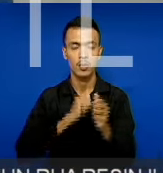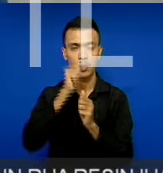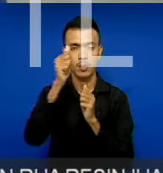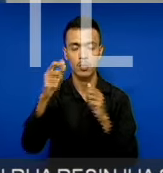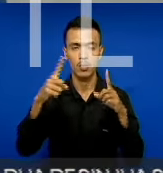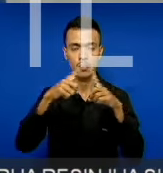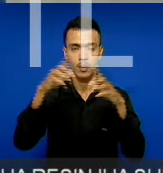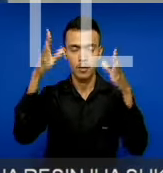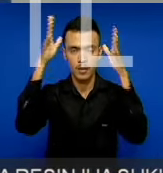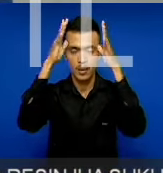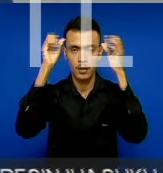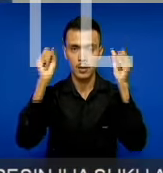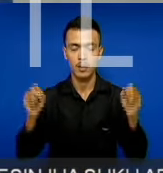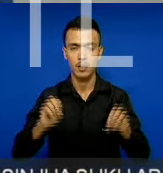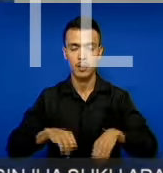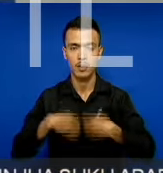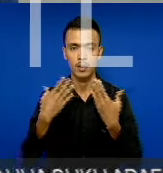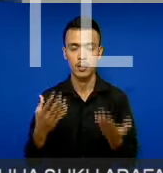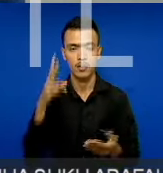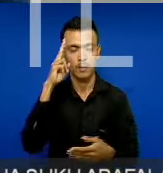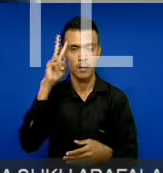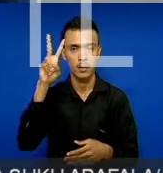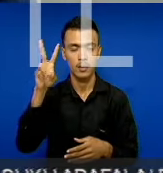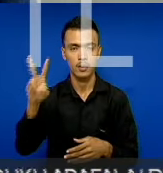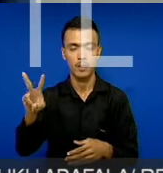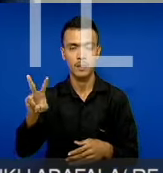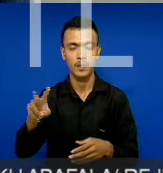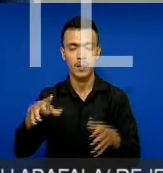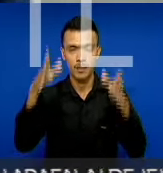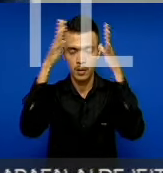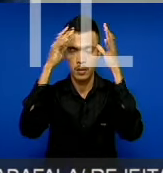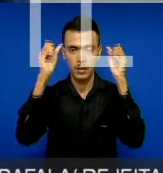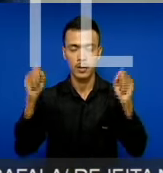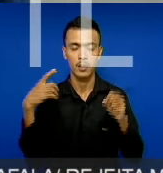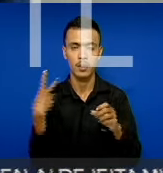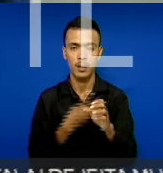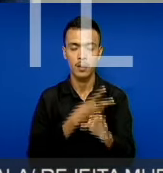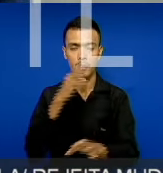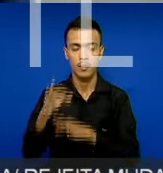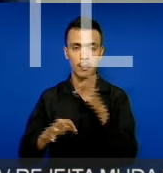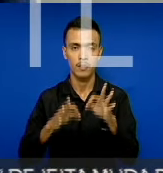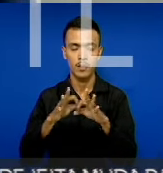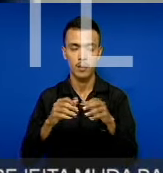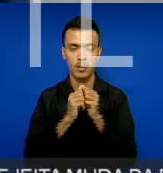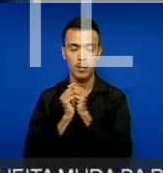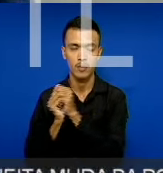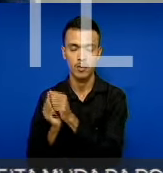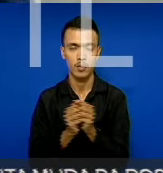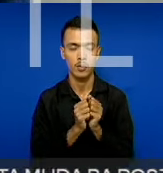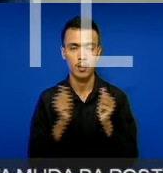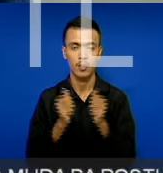Liu visão presidente, né, na minha se realiza, se garante para essa coordenação da Laudia para bele